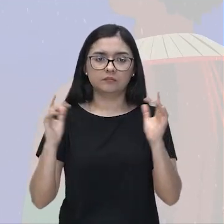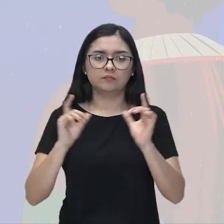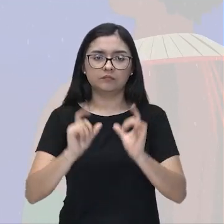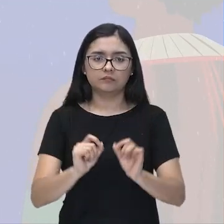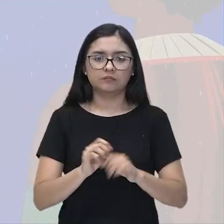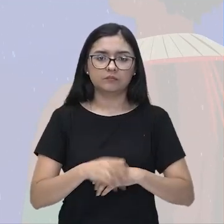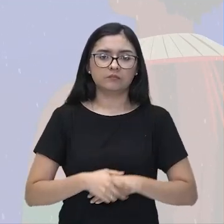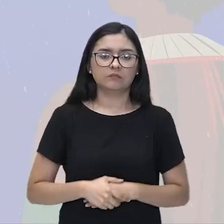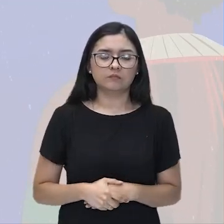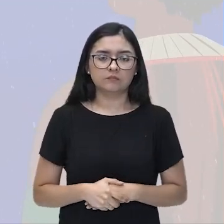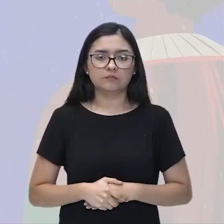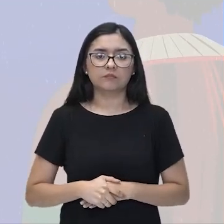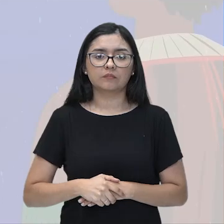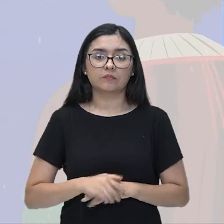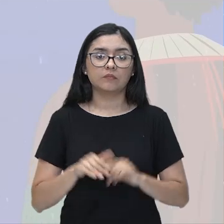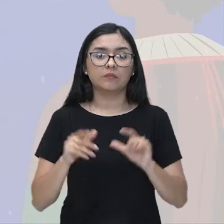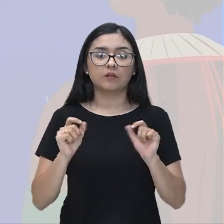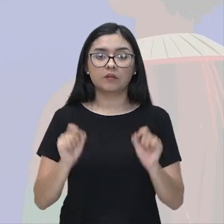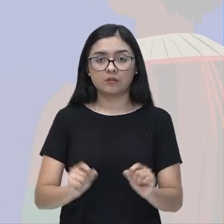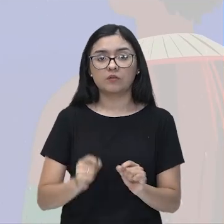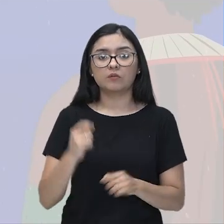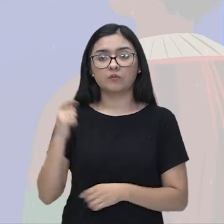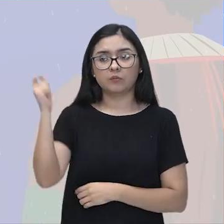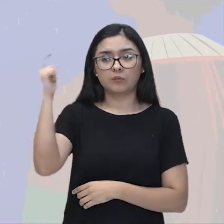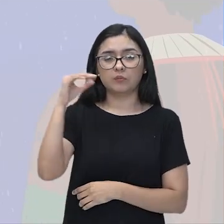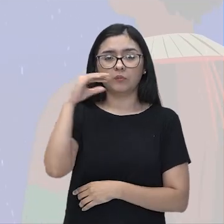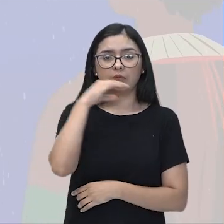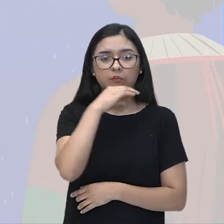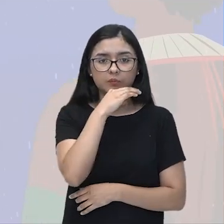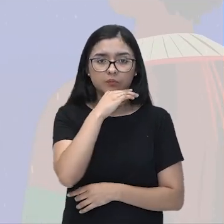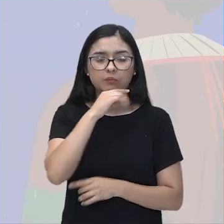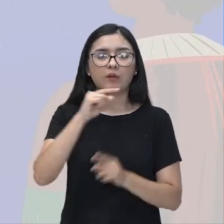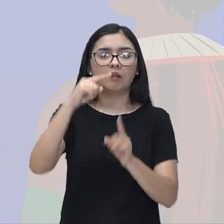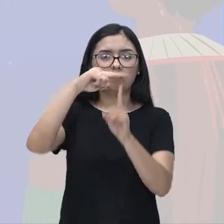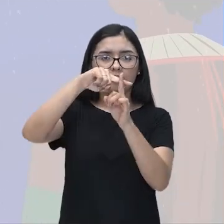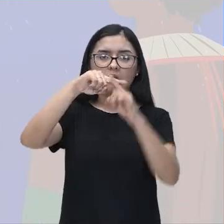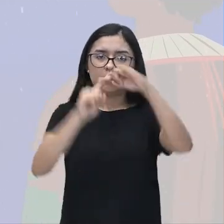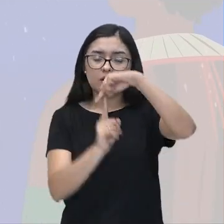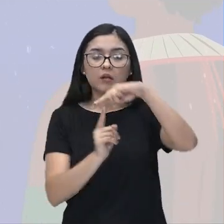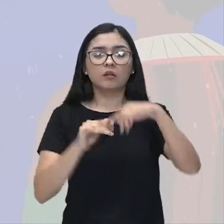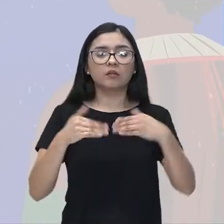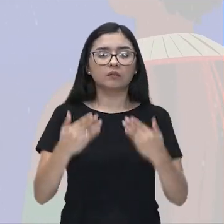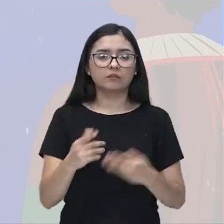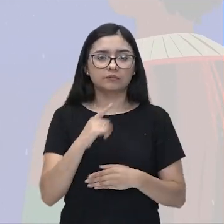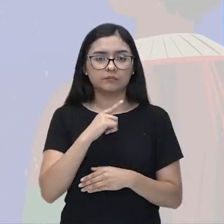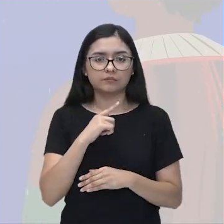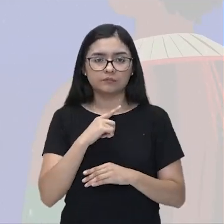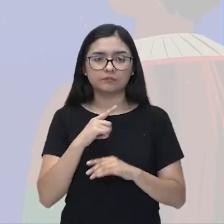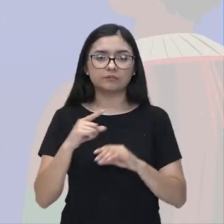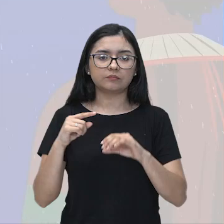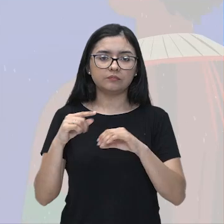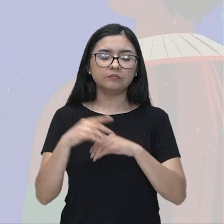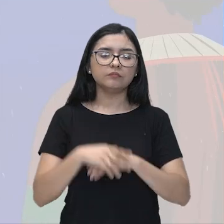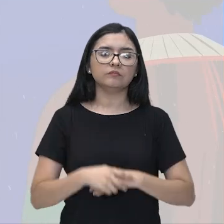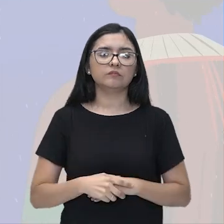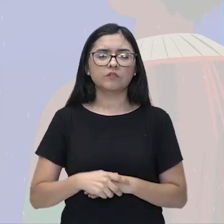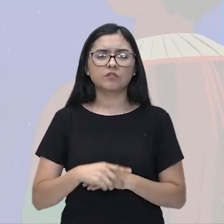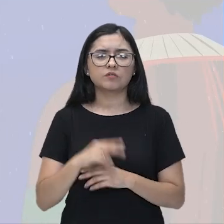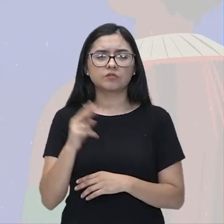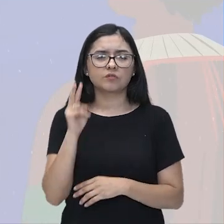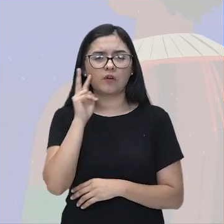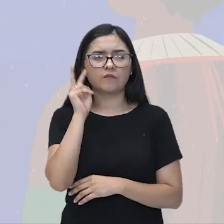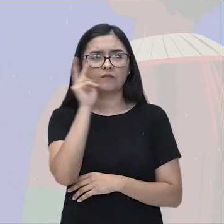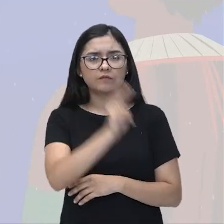oeste e no verão, de cabeça para baixo, abaixo da linha do horizonte, sendo visível somente após